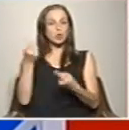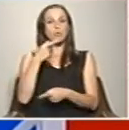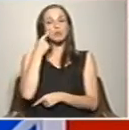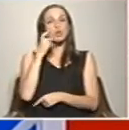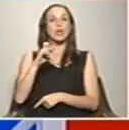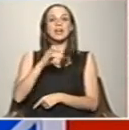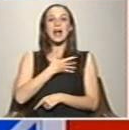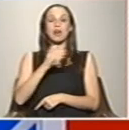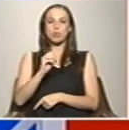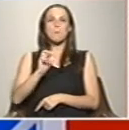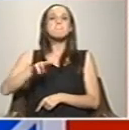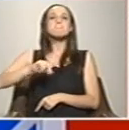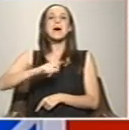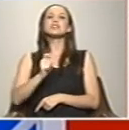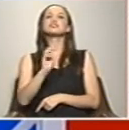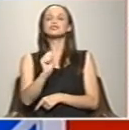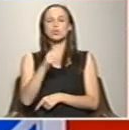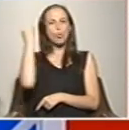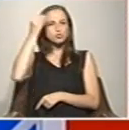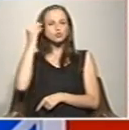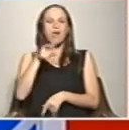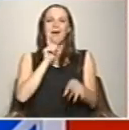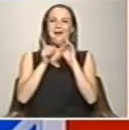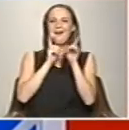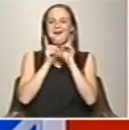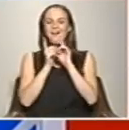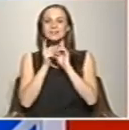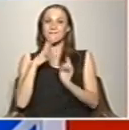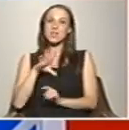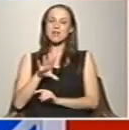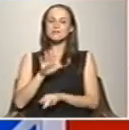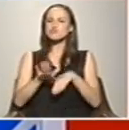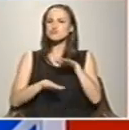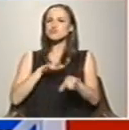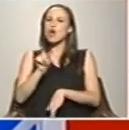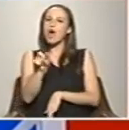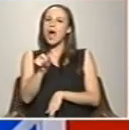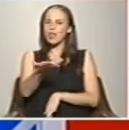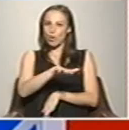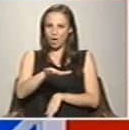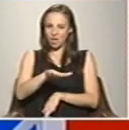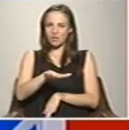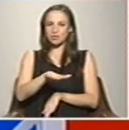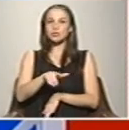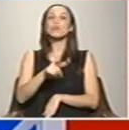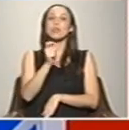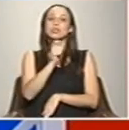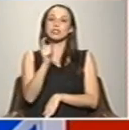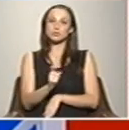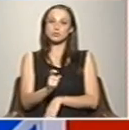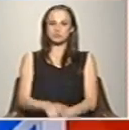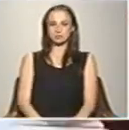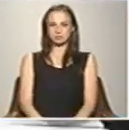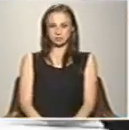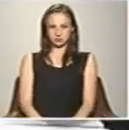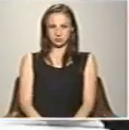tem um sonho que é o de vir a ser comediante e está a dar os primeiros passos numa rádio local, a Rádio Local de Esmoriz.